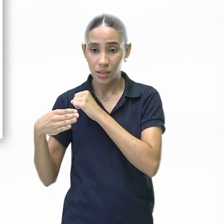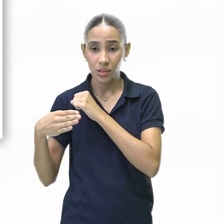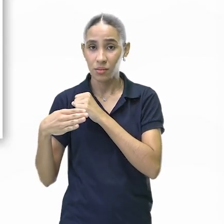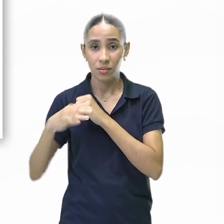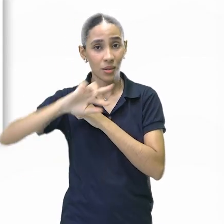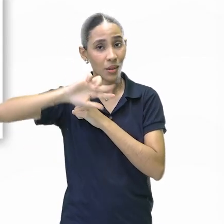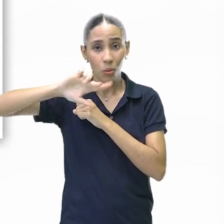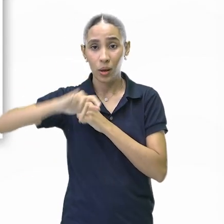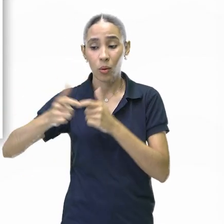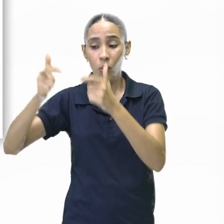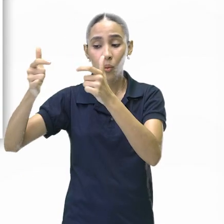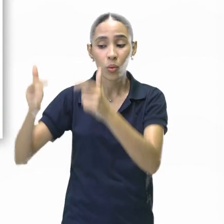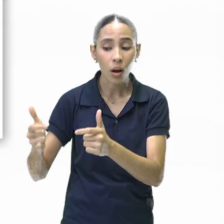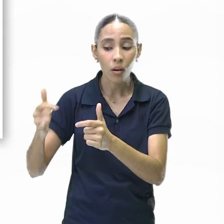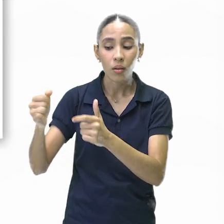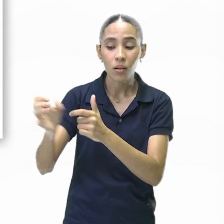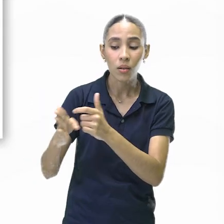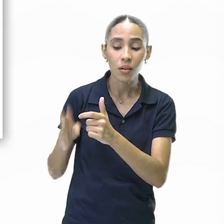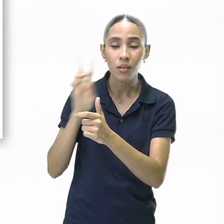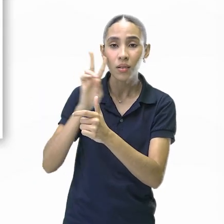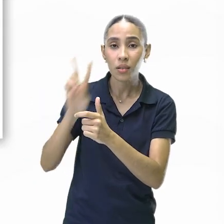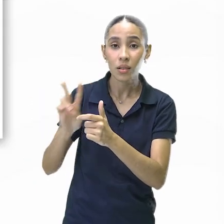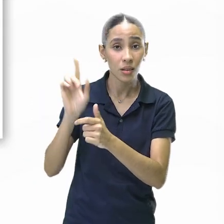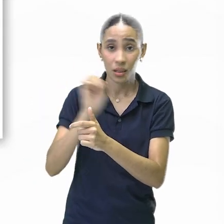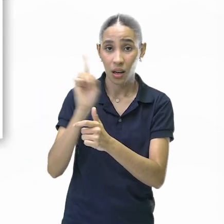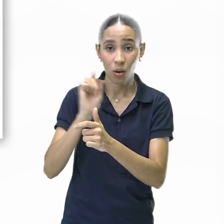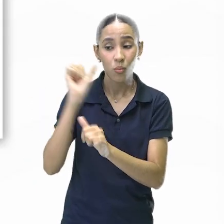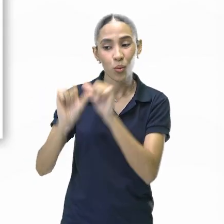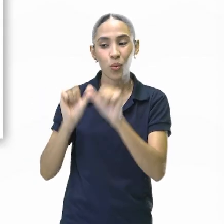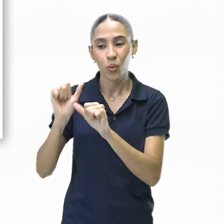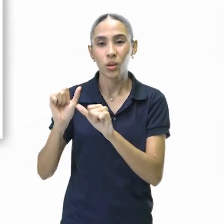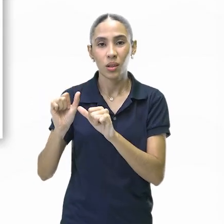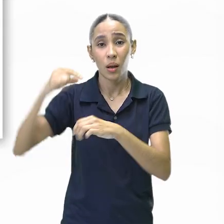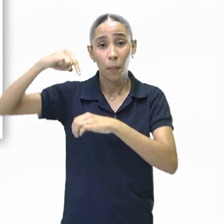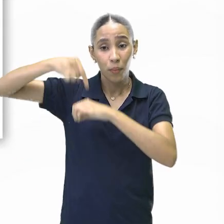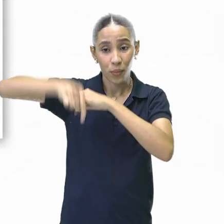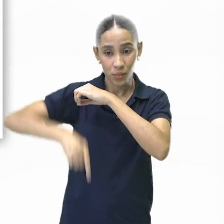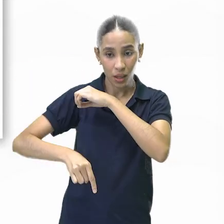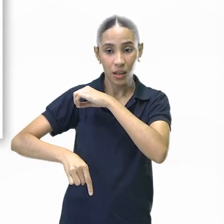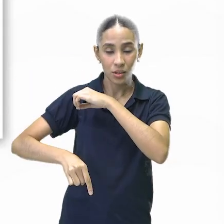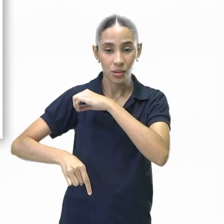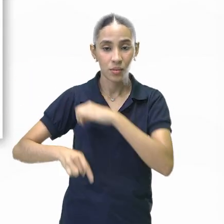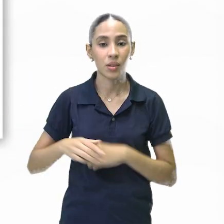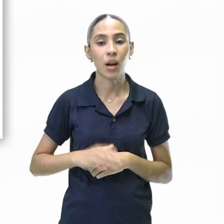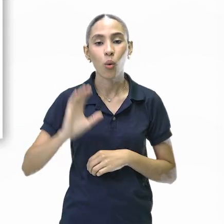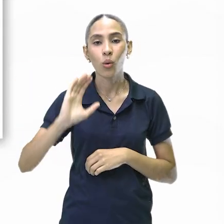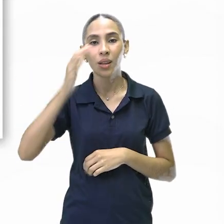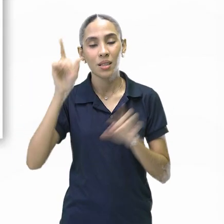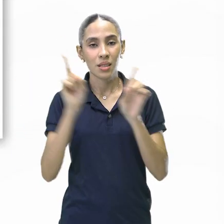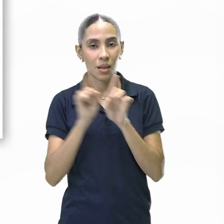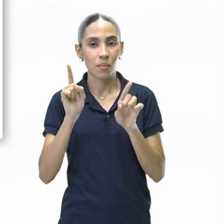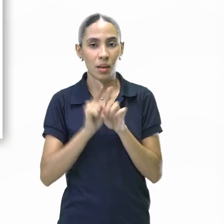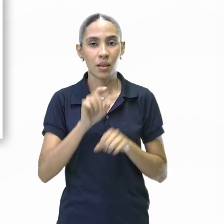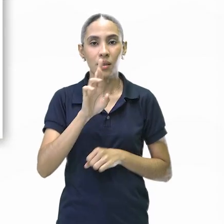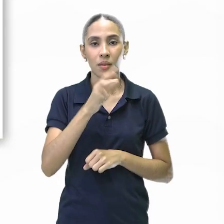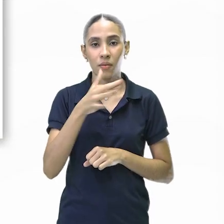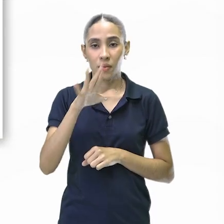onde o pescador está enxergando, o peixe está numa profundidade maior. Isso acontece também por causa da